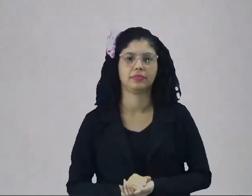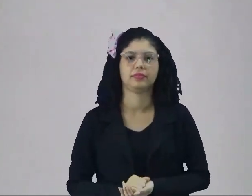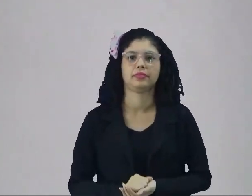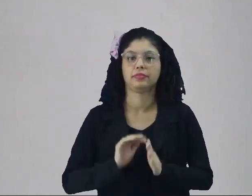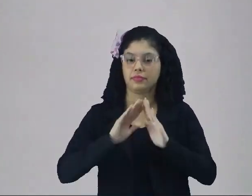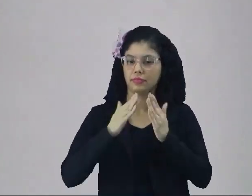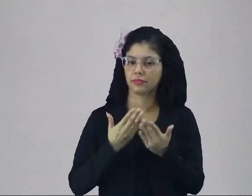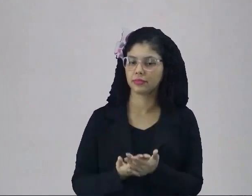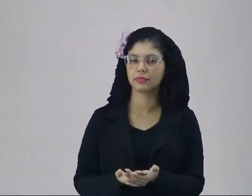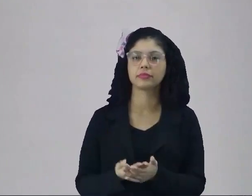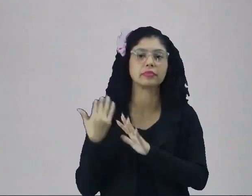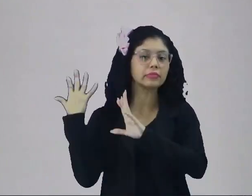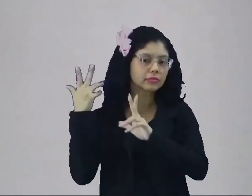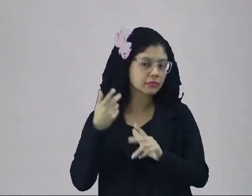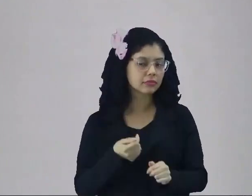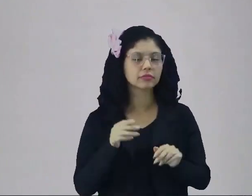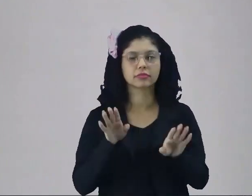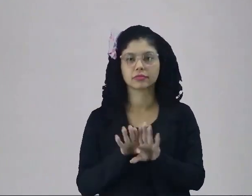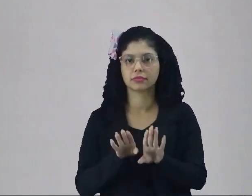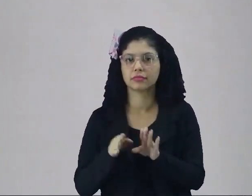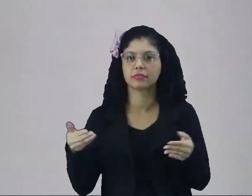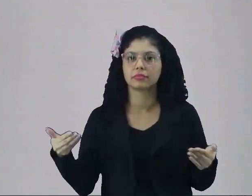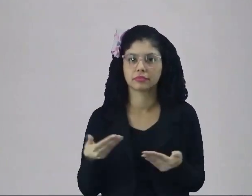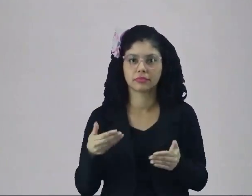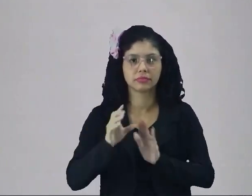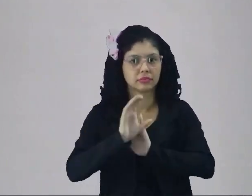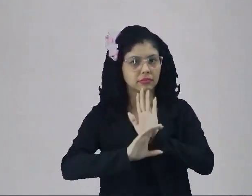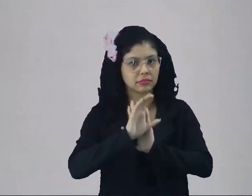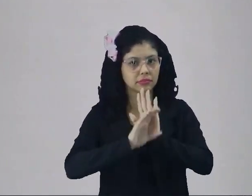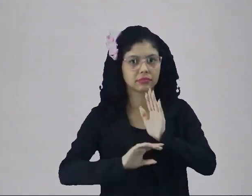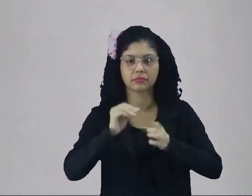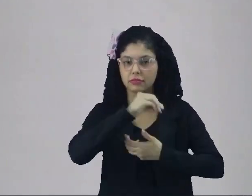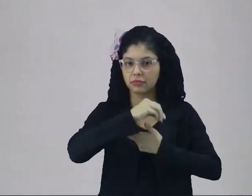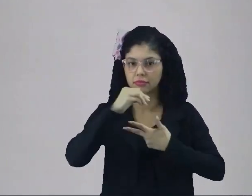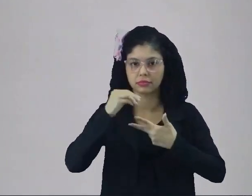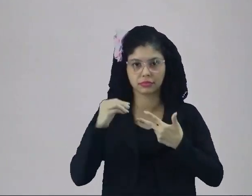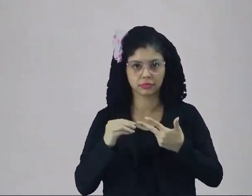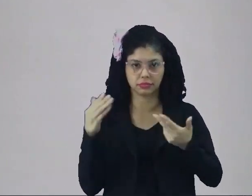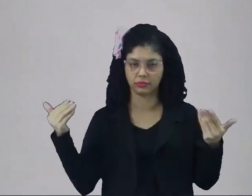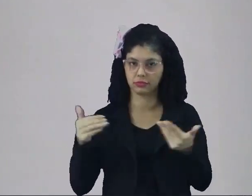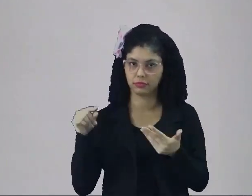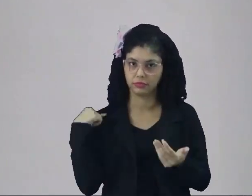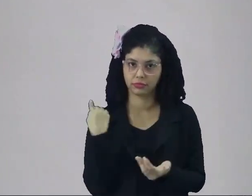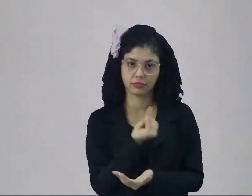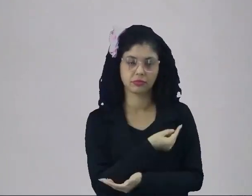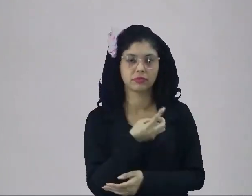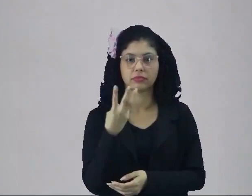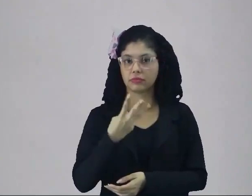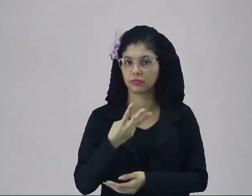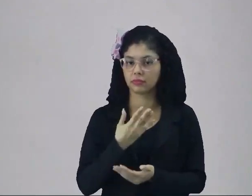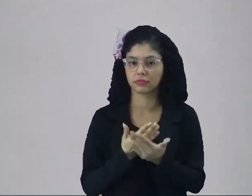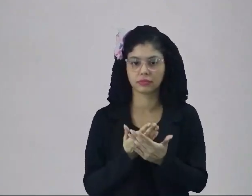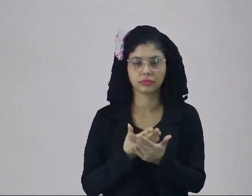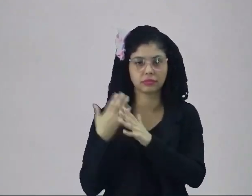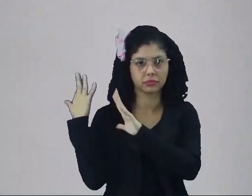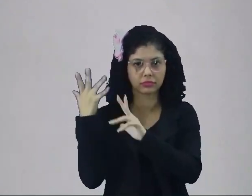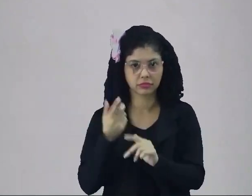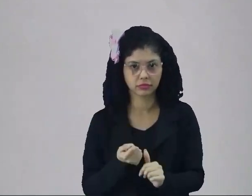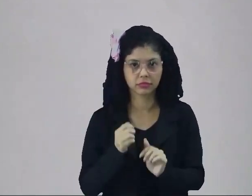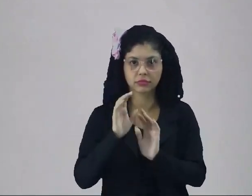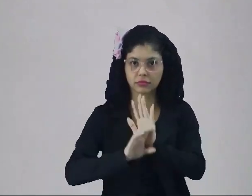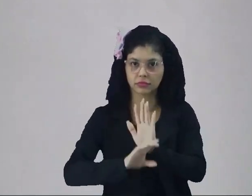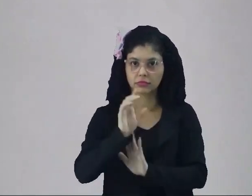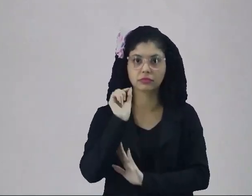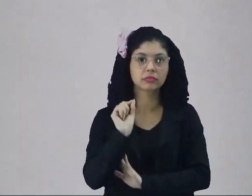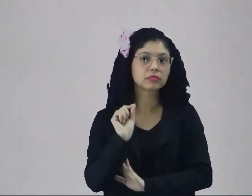na escola e estão revisando também agora esse conteúdo para o Enem. Hoje, na nossa terceira aula, nós vamos revisar o